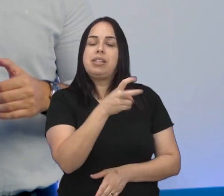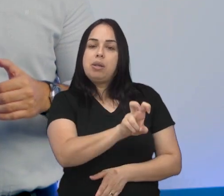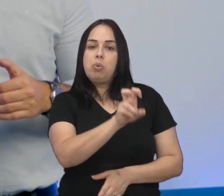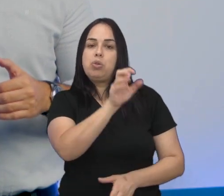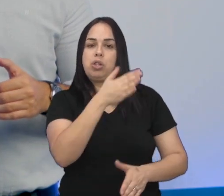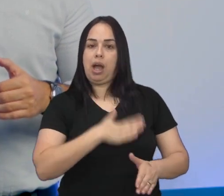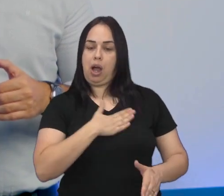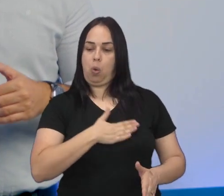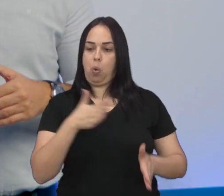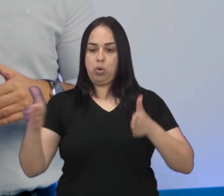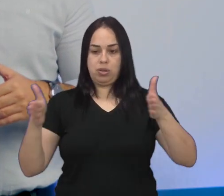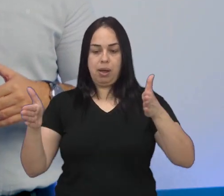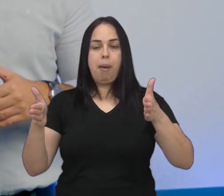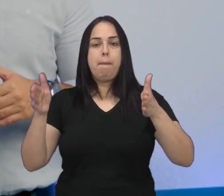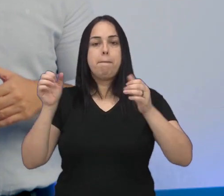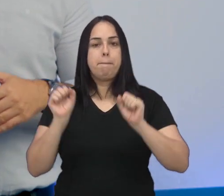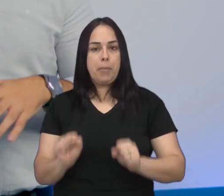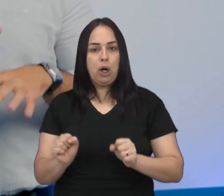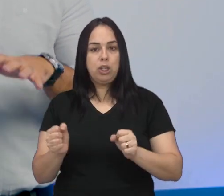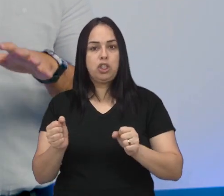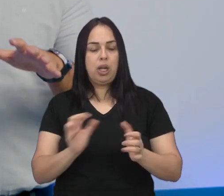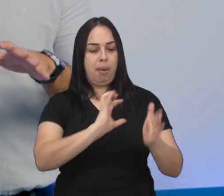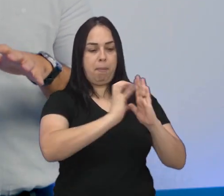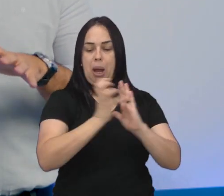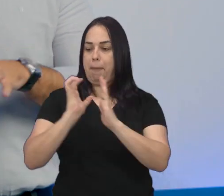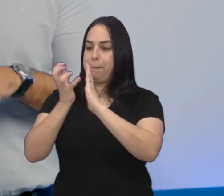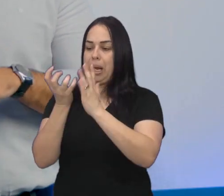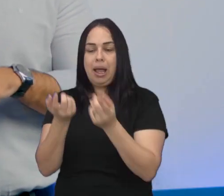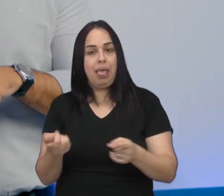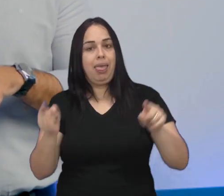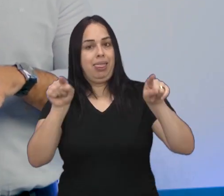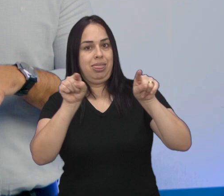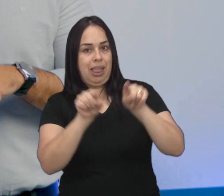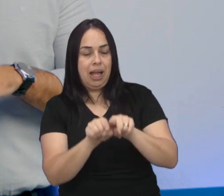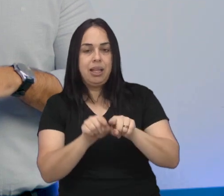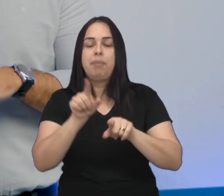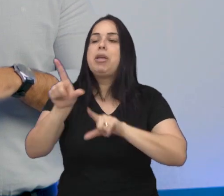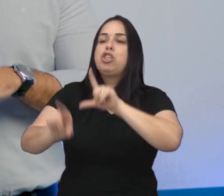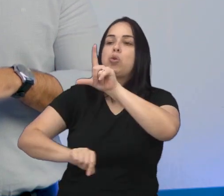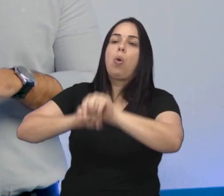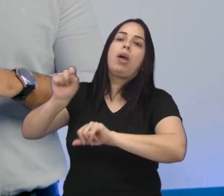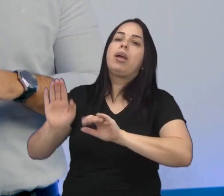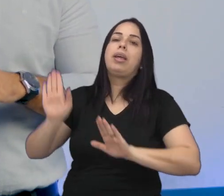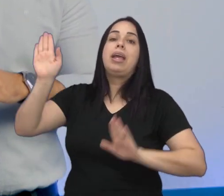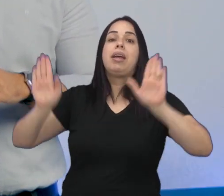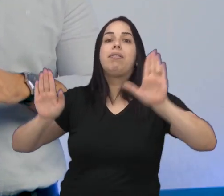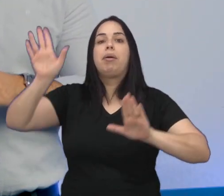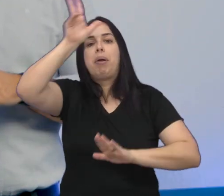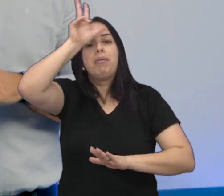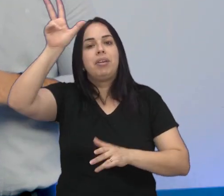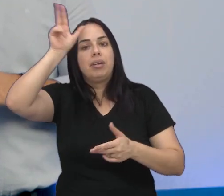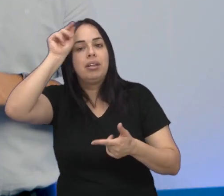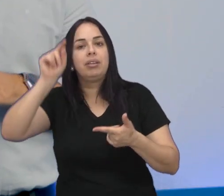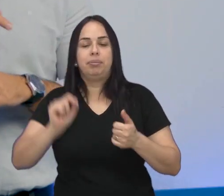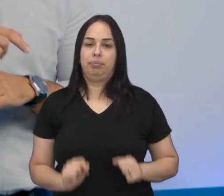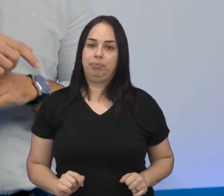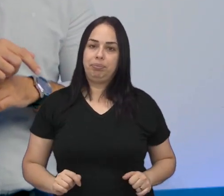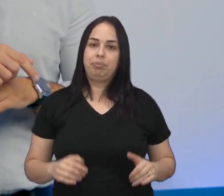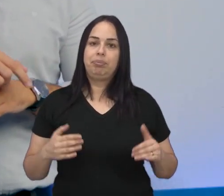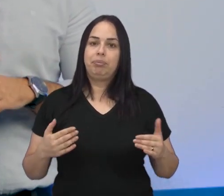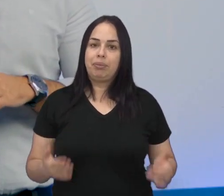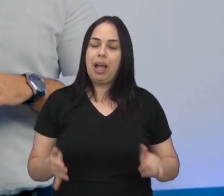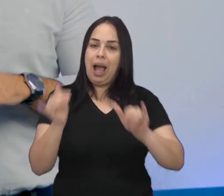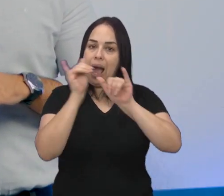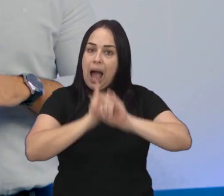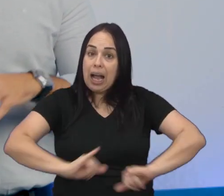até 5 de agosto. É nessa janela onde acontecem as deliberações sobre as coligações e a escolha dos candidatos para a Prefeitura